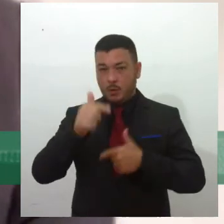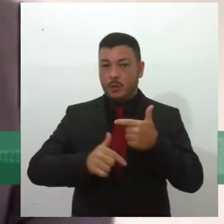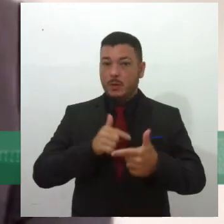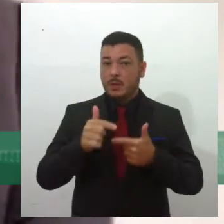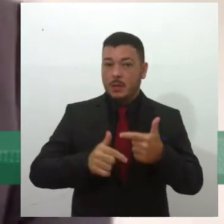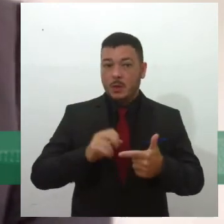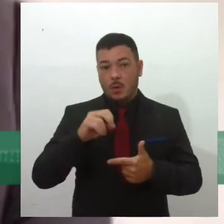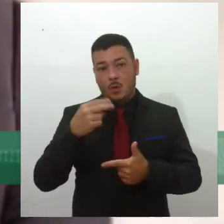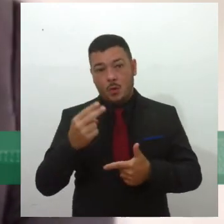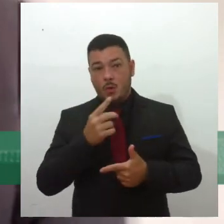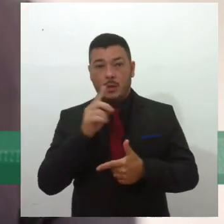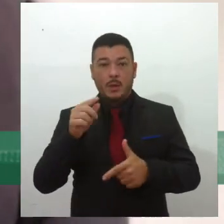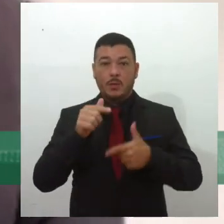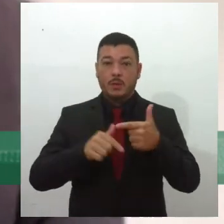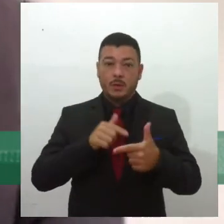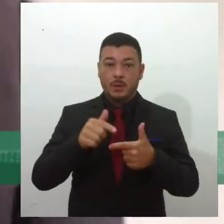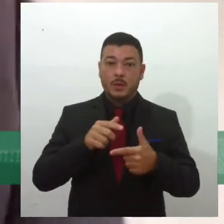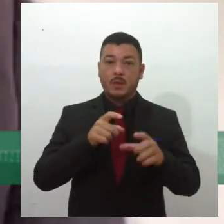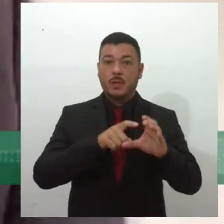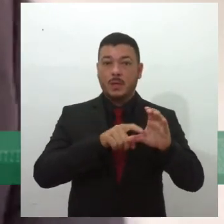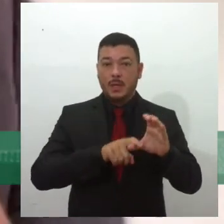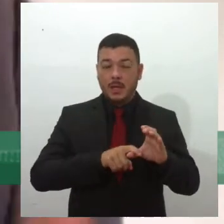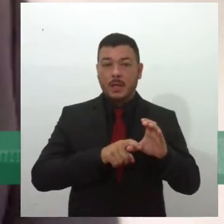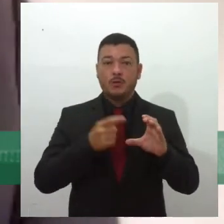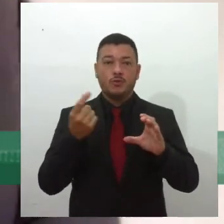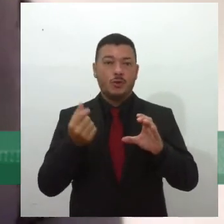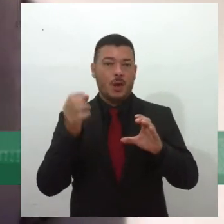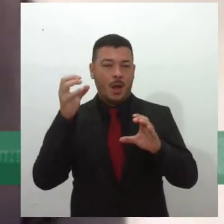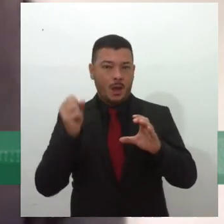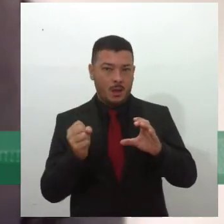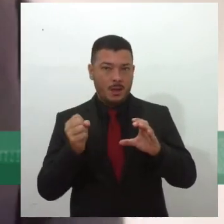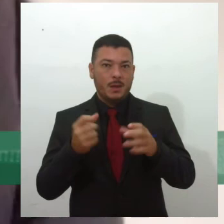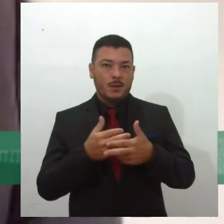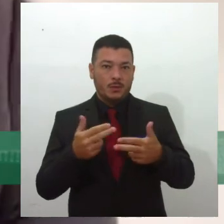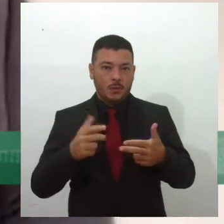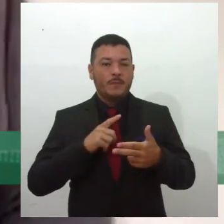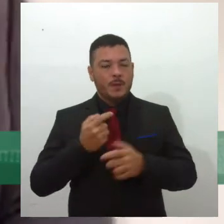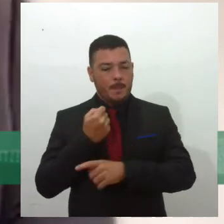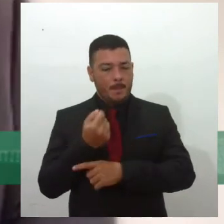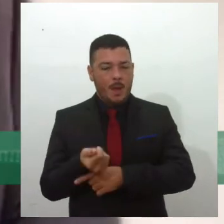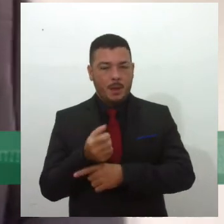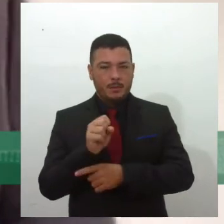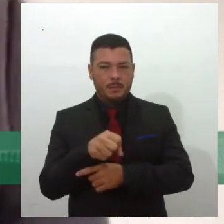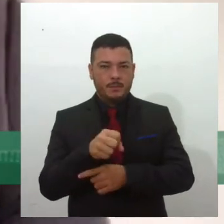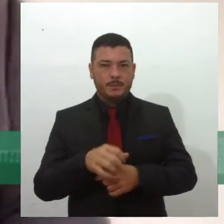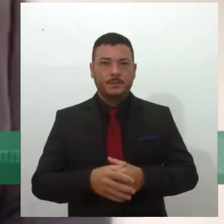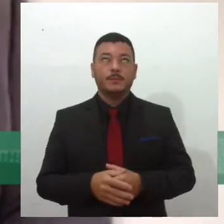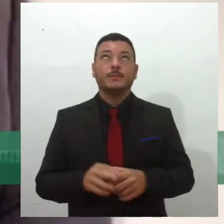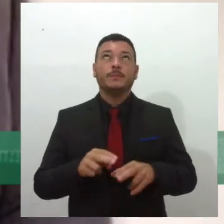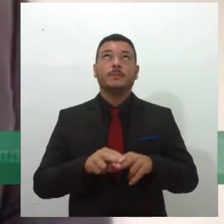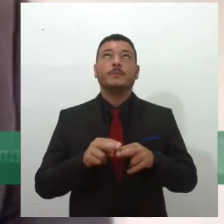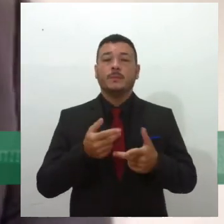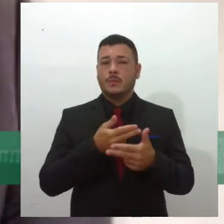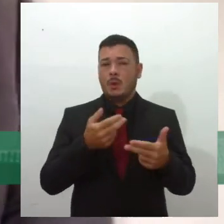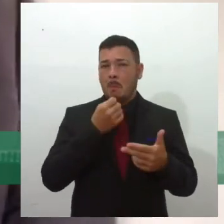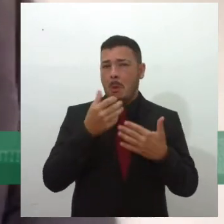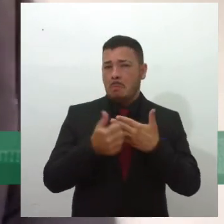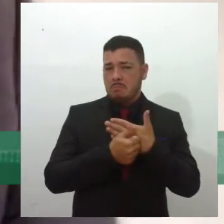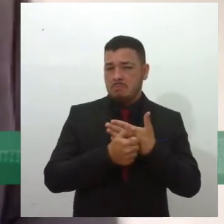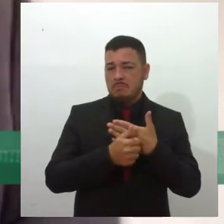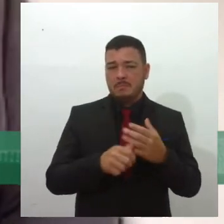que não estão trabalhando, que estão dependendo de carência, elas vão ter acesso aos benefícios, né? Então eu só vejo como pontos